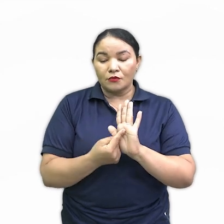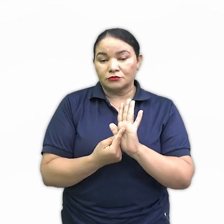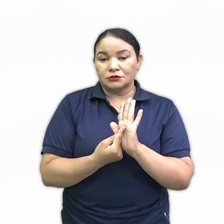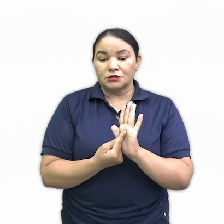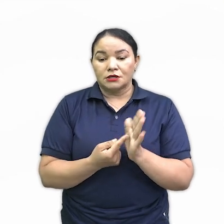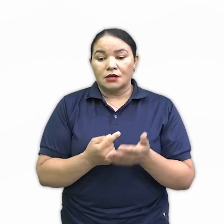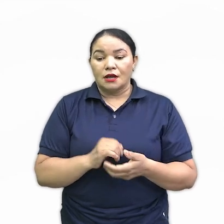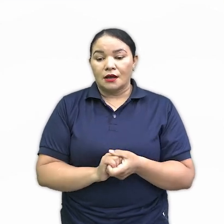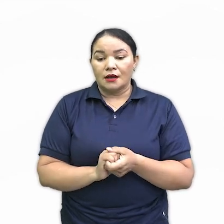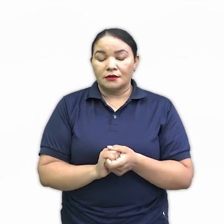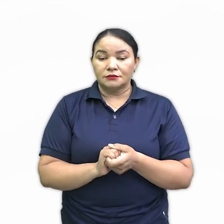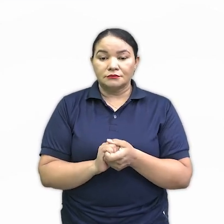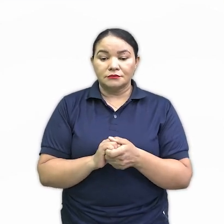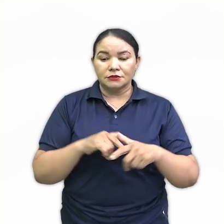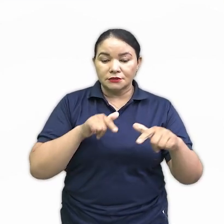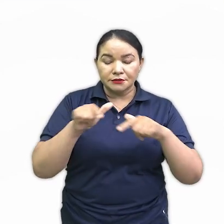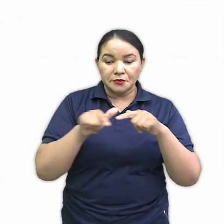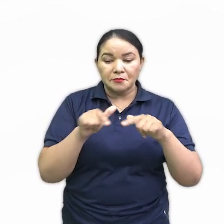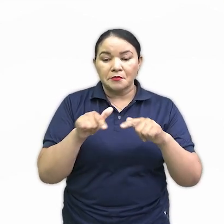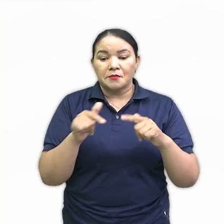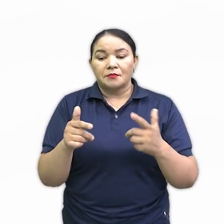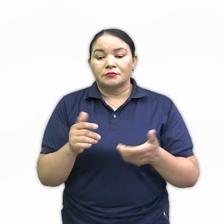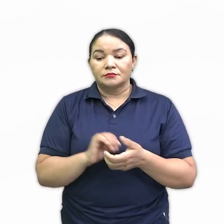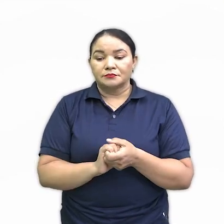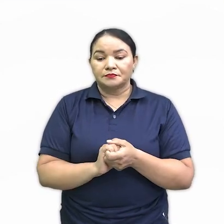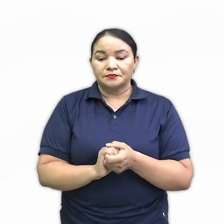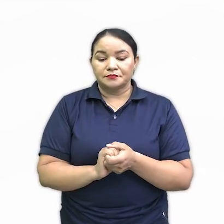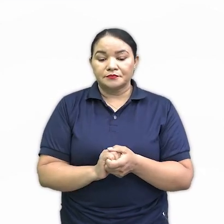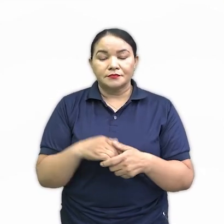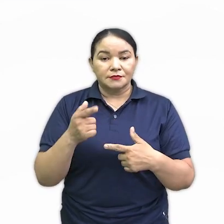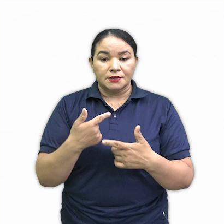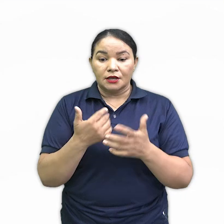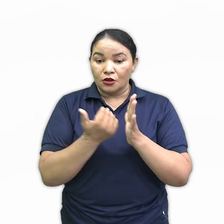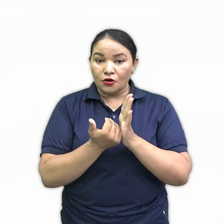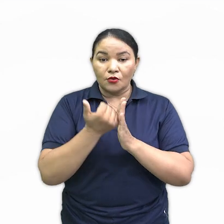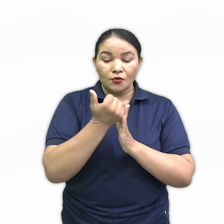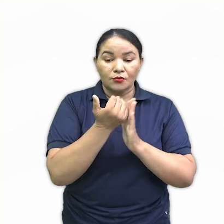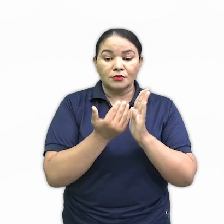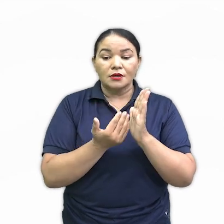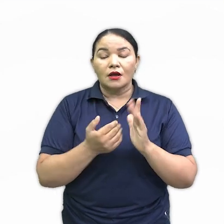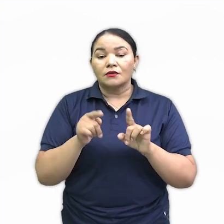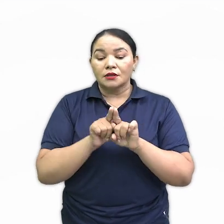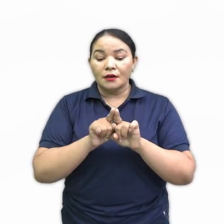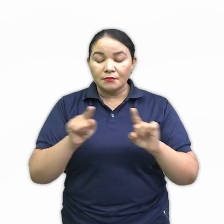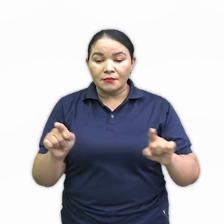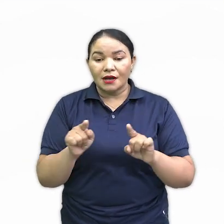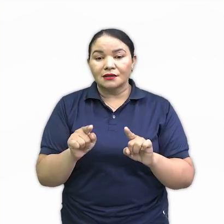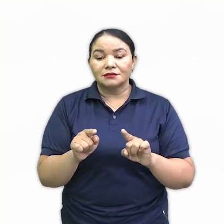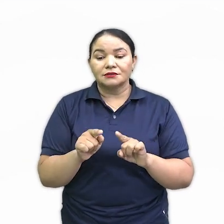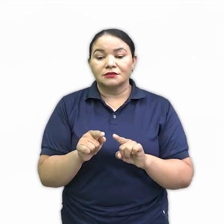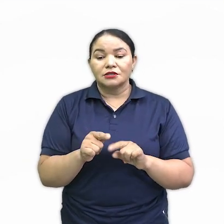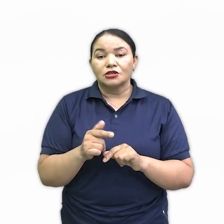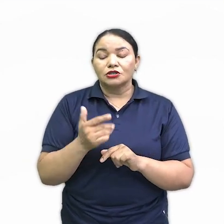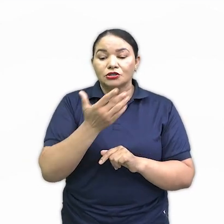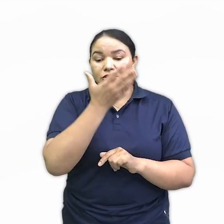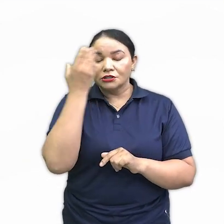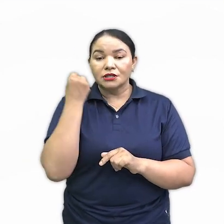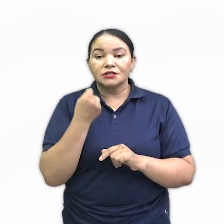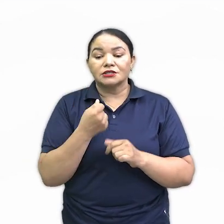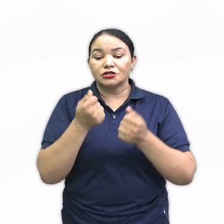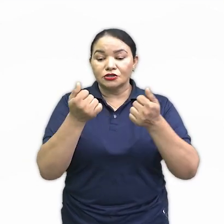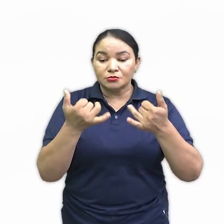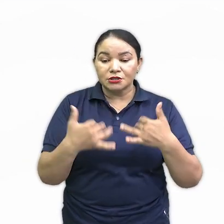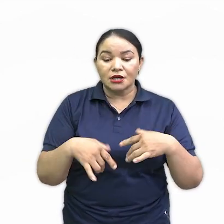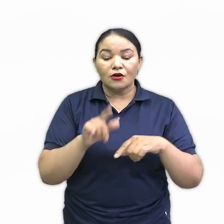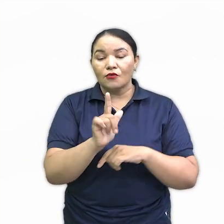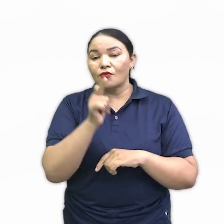alta, porém, na verdade, está em alta, mas esquecem de mencionar